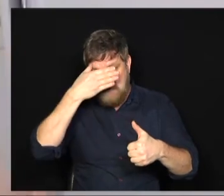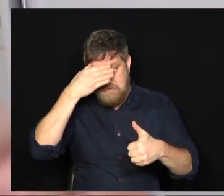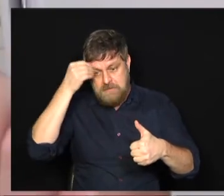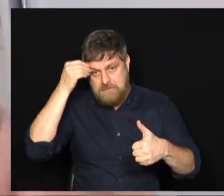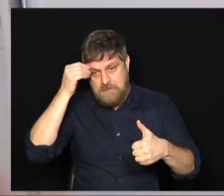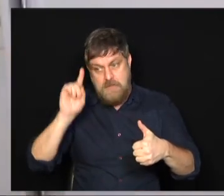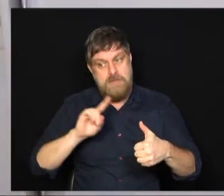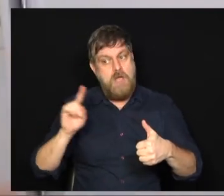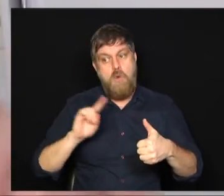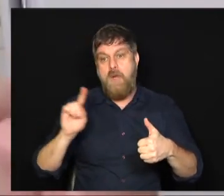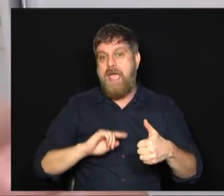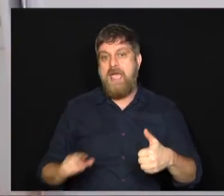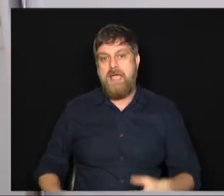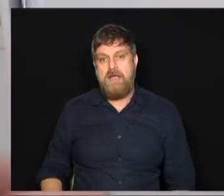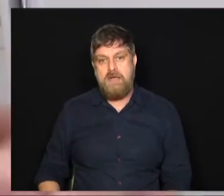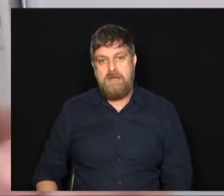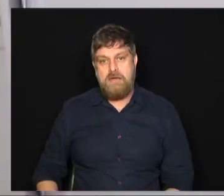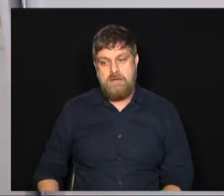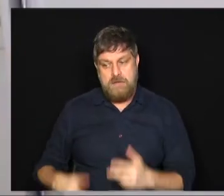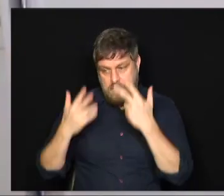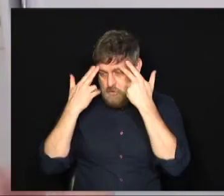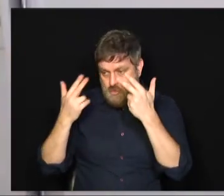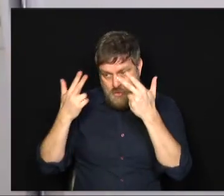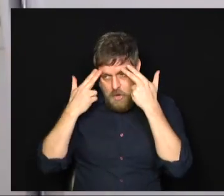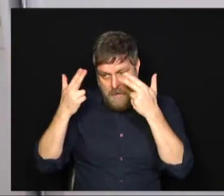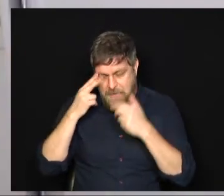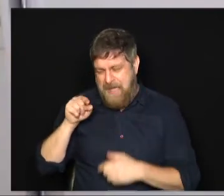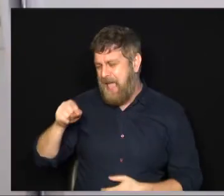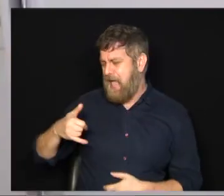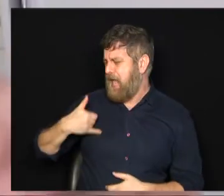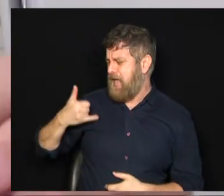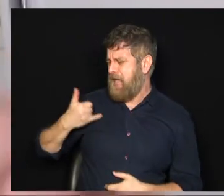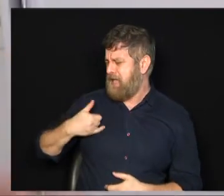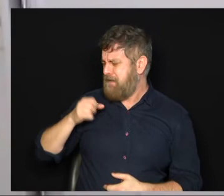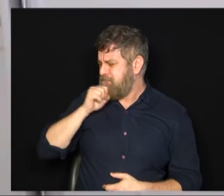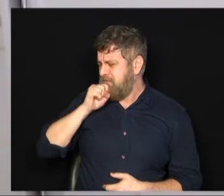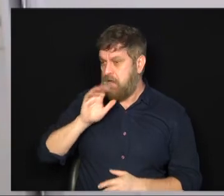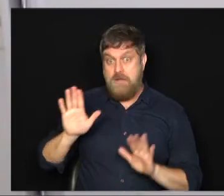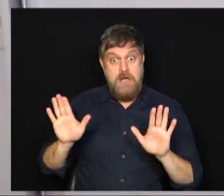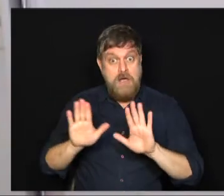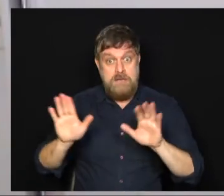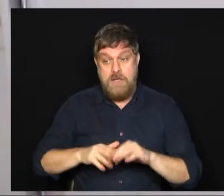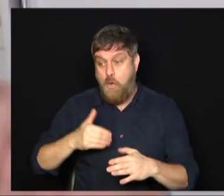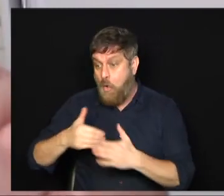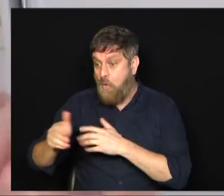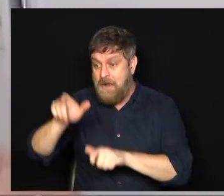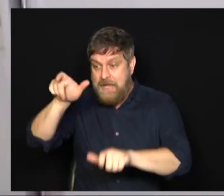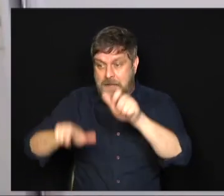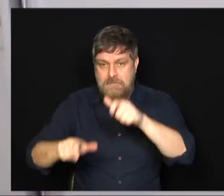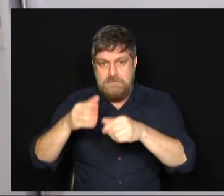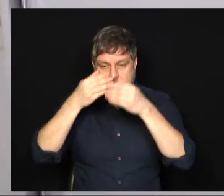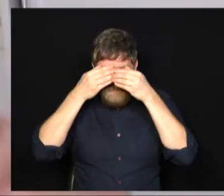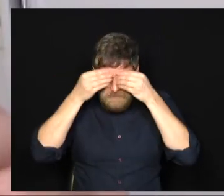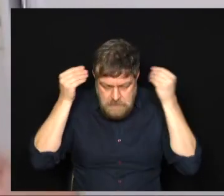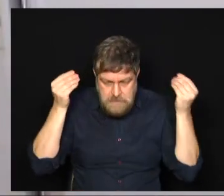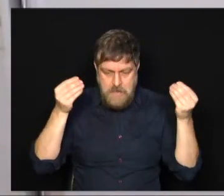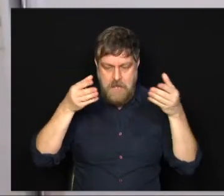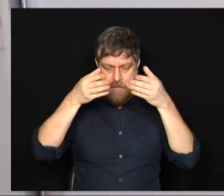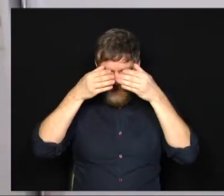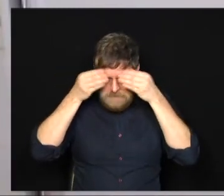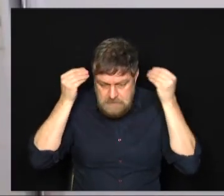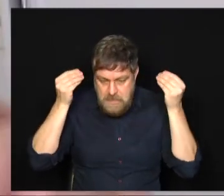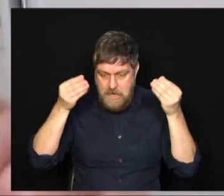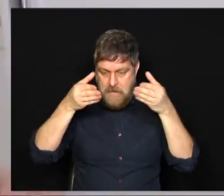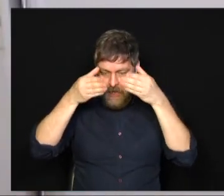esquecimento não necessariamente é normal do envelhecimento. Qualquer pessoa idosa que comece a ter dificuldade de memória tem que buscar